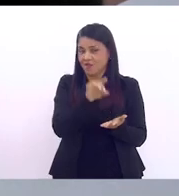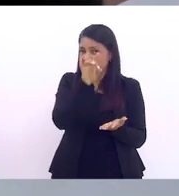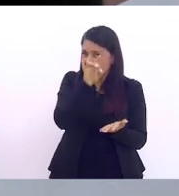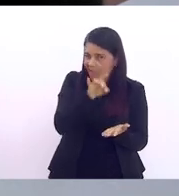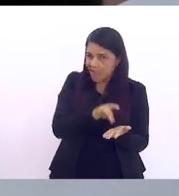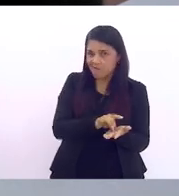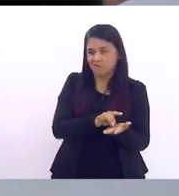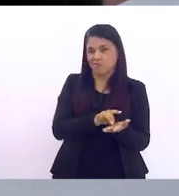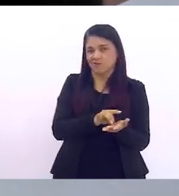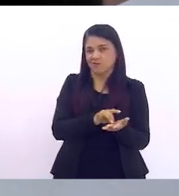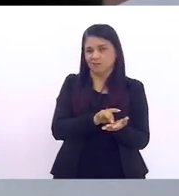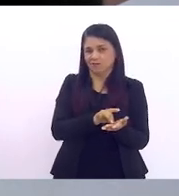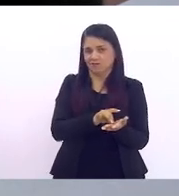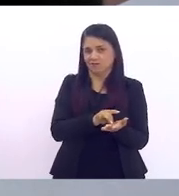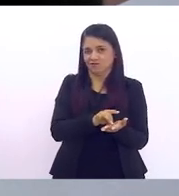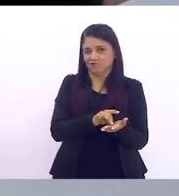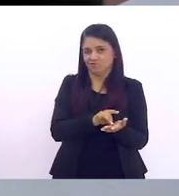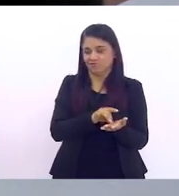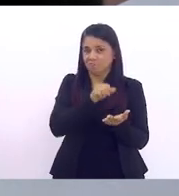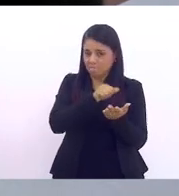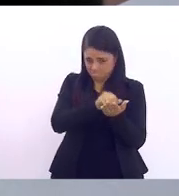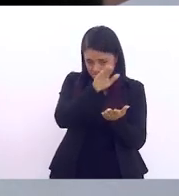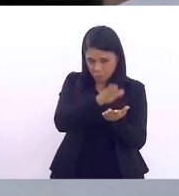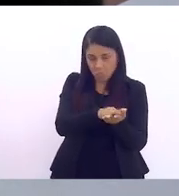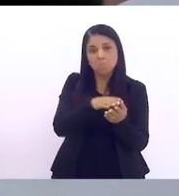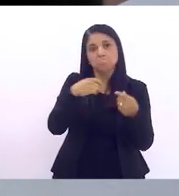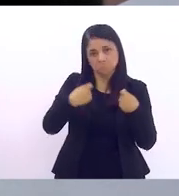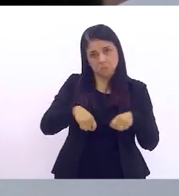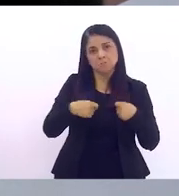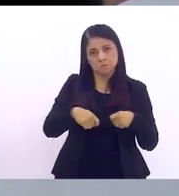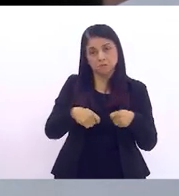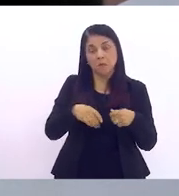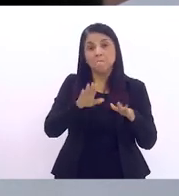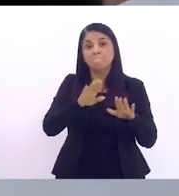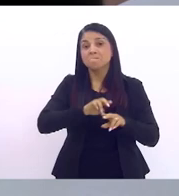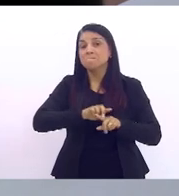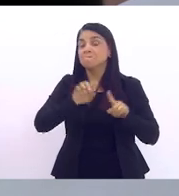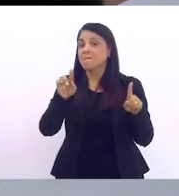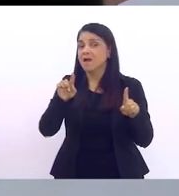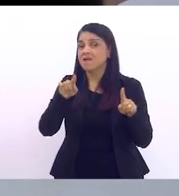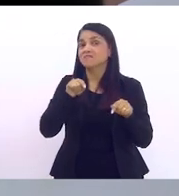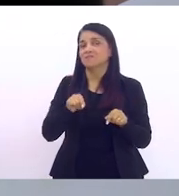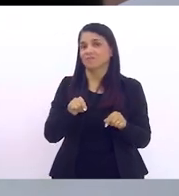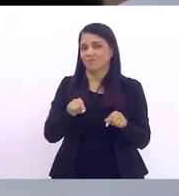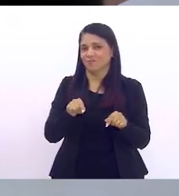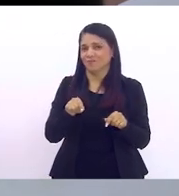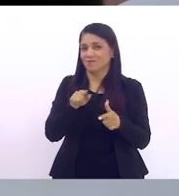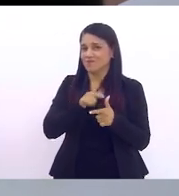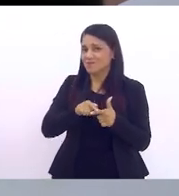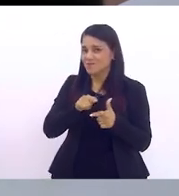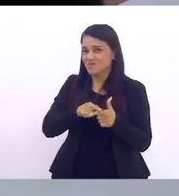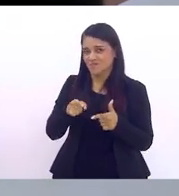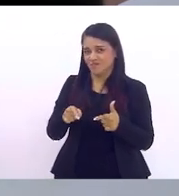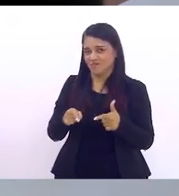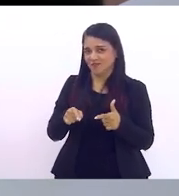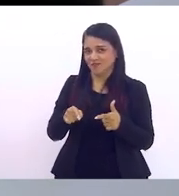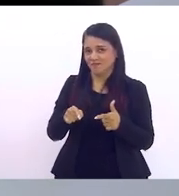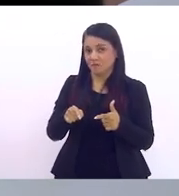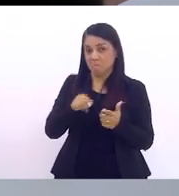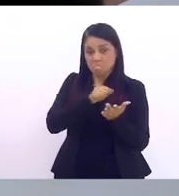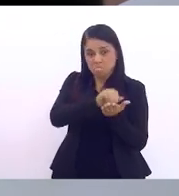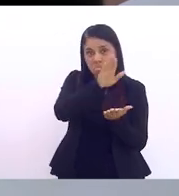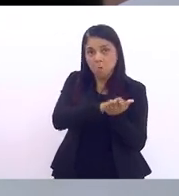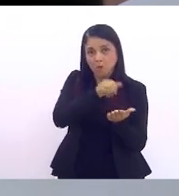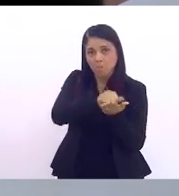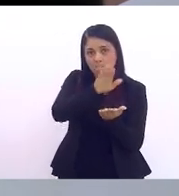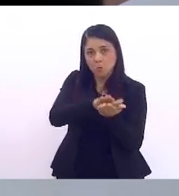realmente fez ocasionou uma infração a gente deve pagar a multa né Mas a questão que isso tá gerando uma série de multas